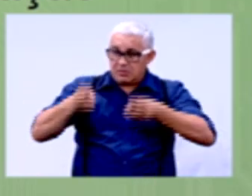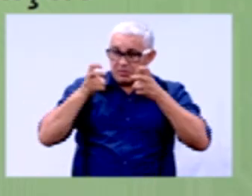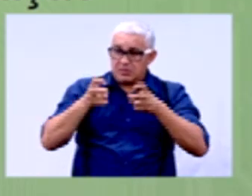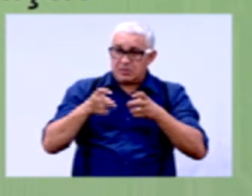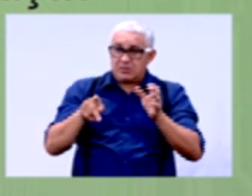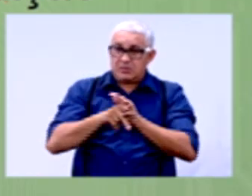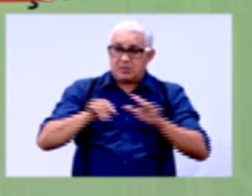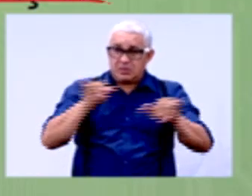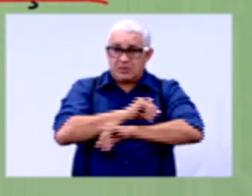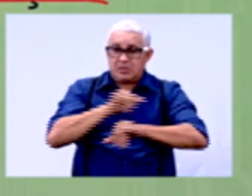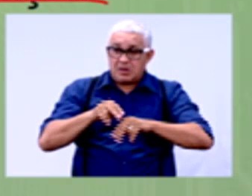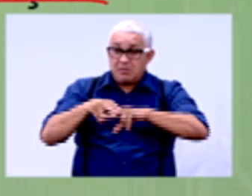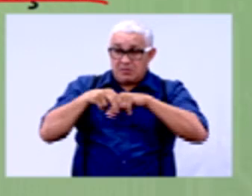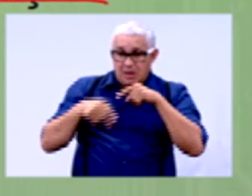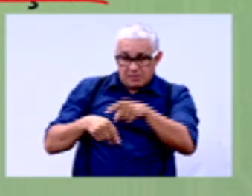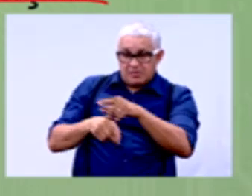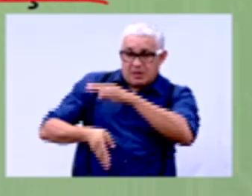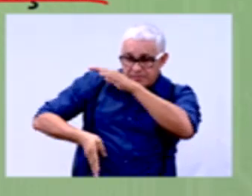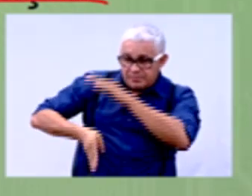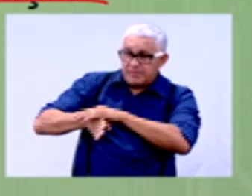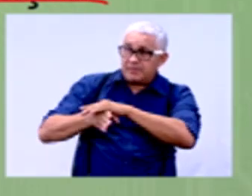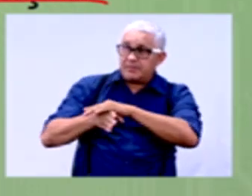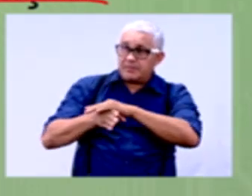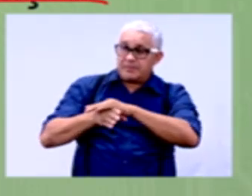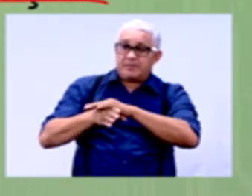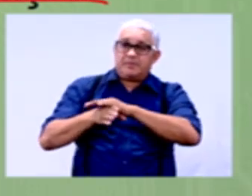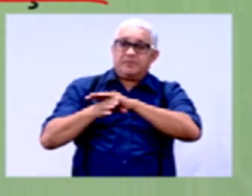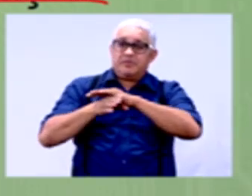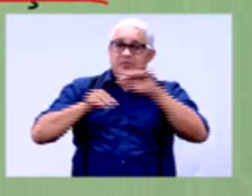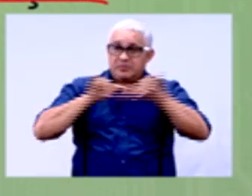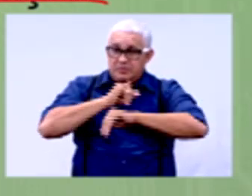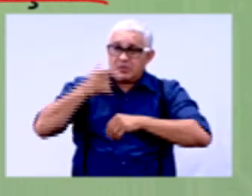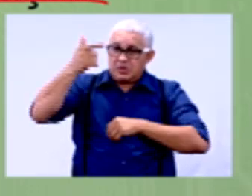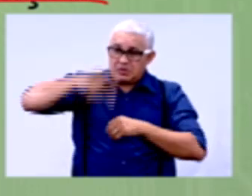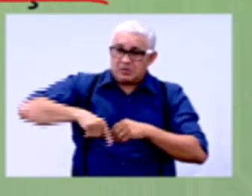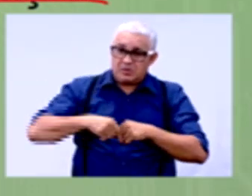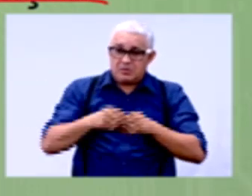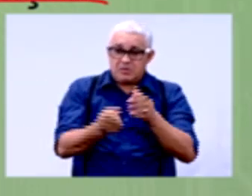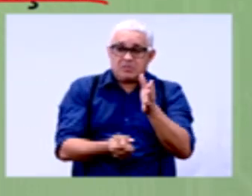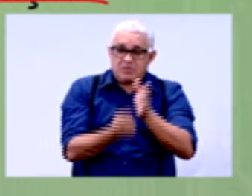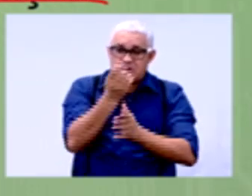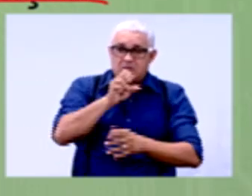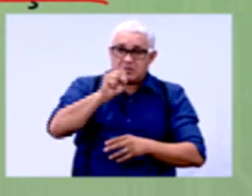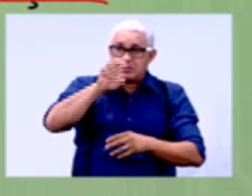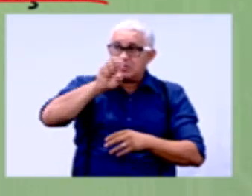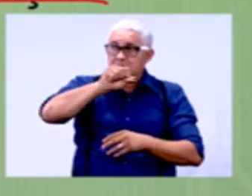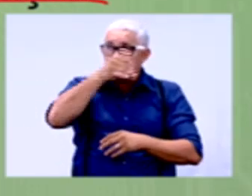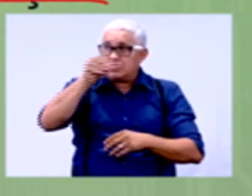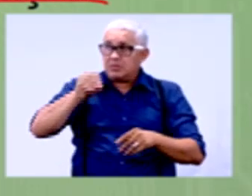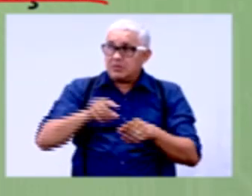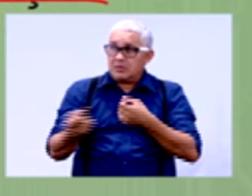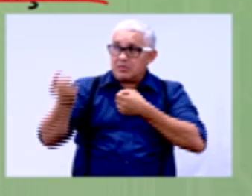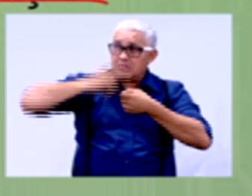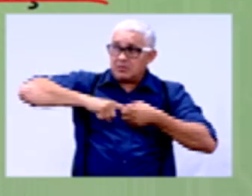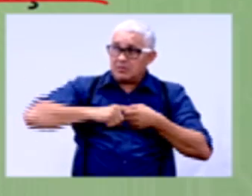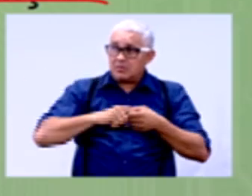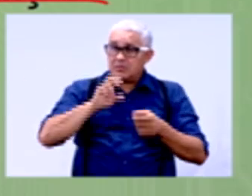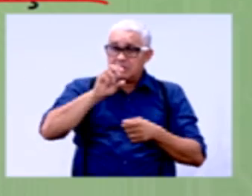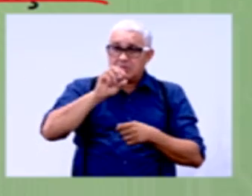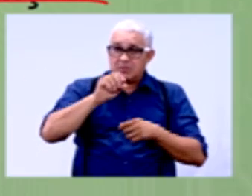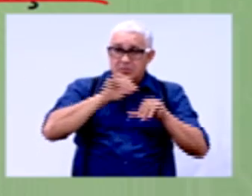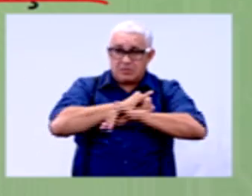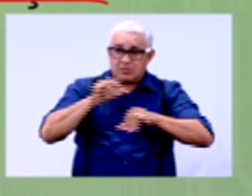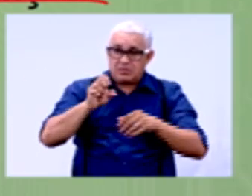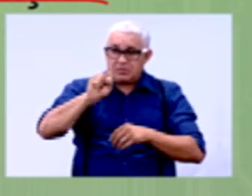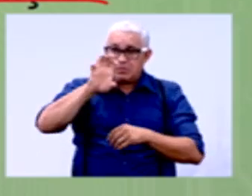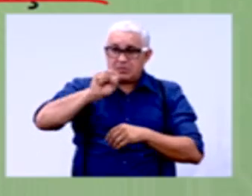gente acessa a informação novamente. Então, no momento que a gente cria a sessão, para recuperarmos a informação dessa sessão,